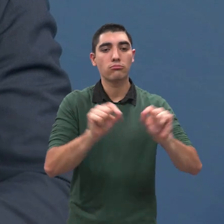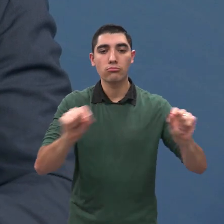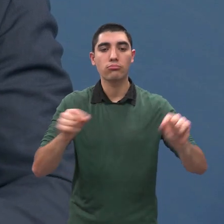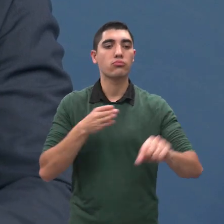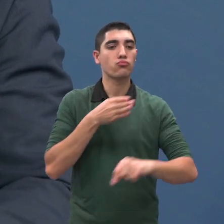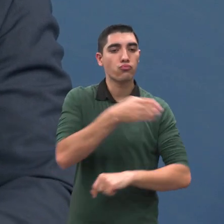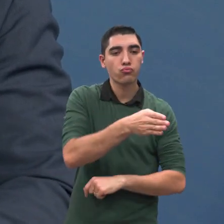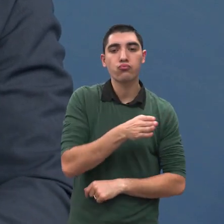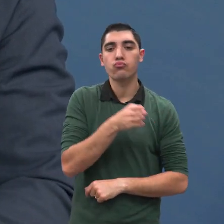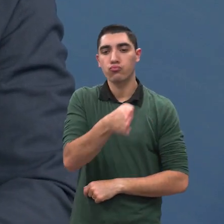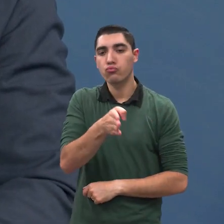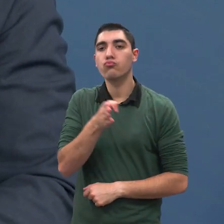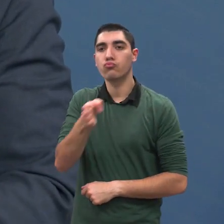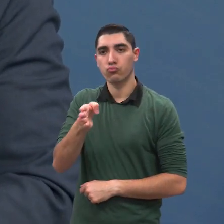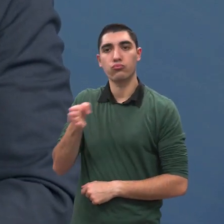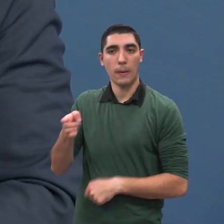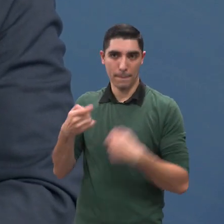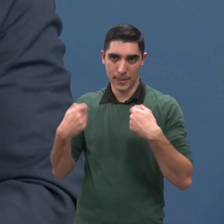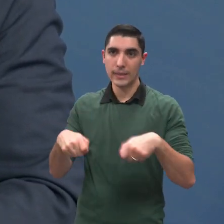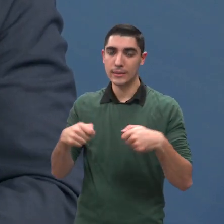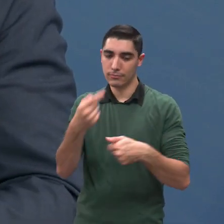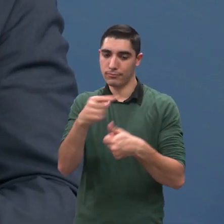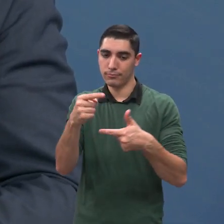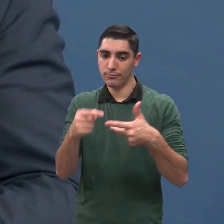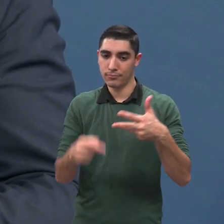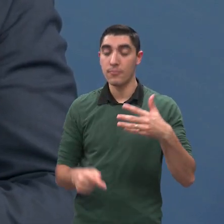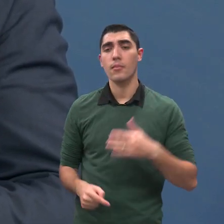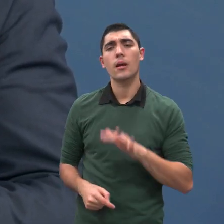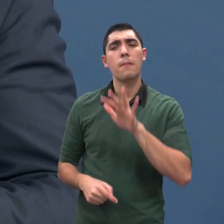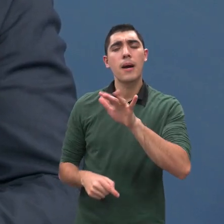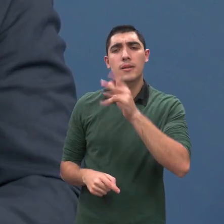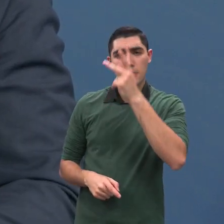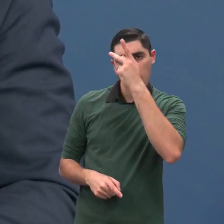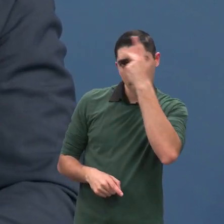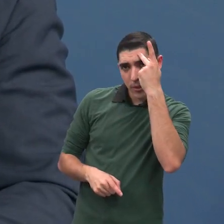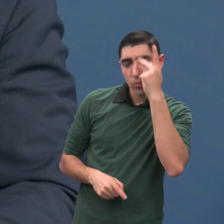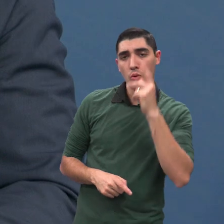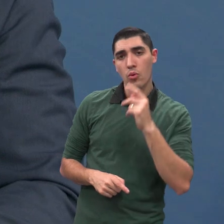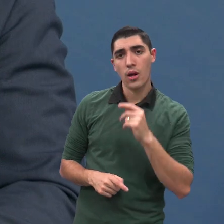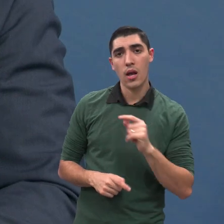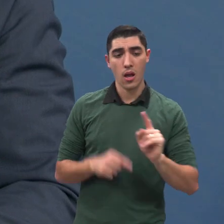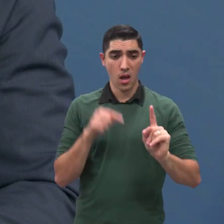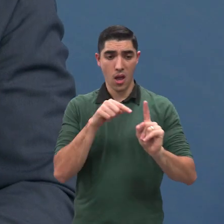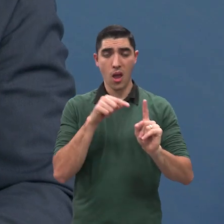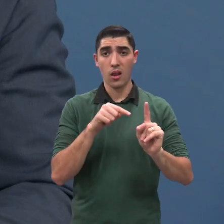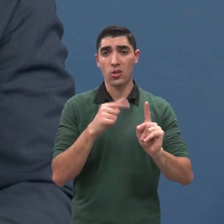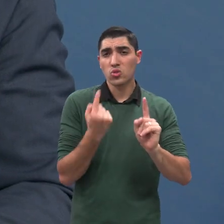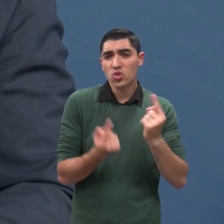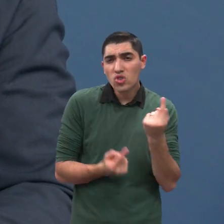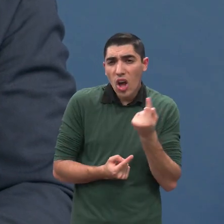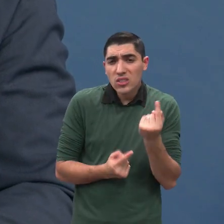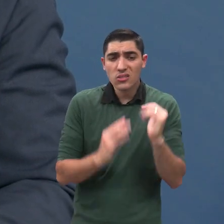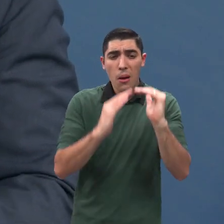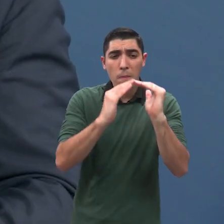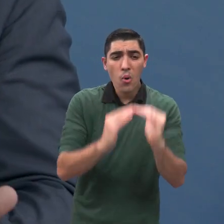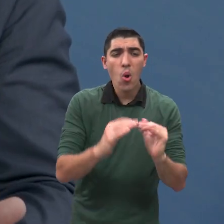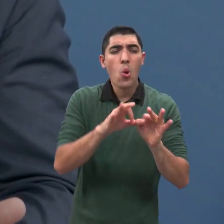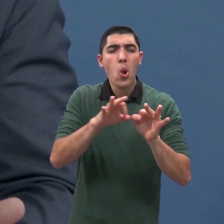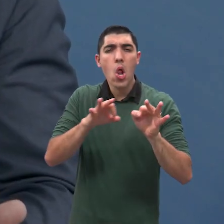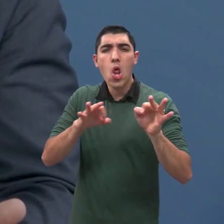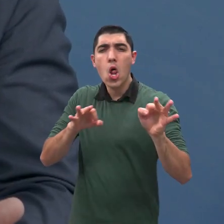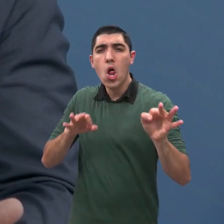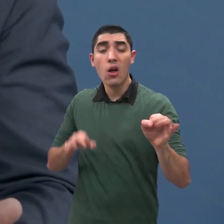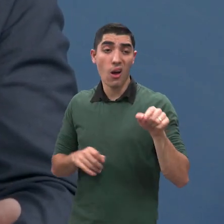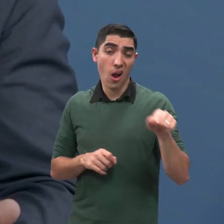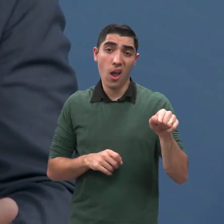essa transição, né? E quando a pessoa está morando, vamos dizer, sozinha lá na periferia, ela vai fazer o